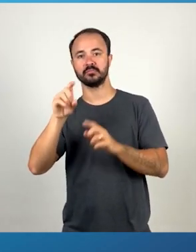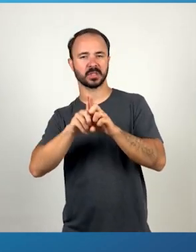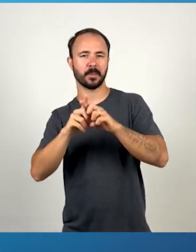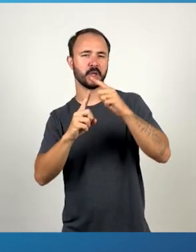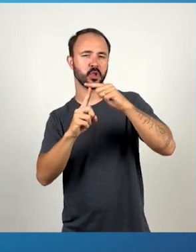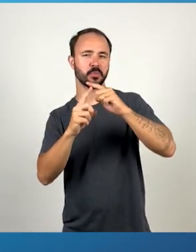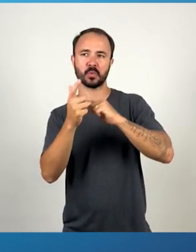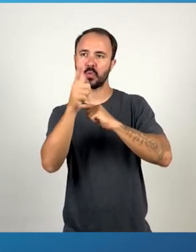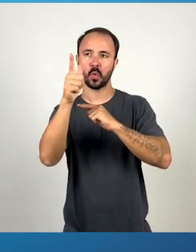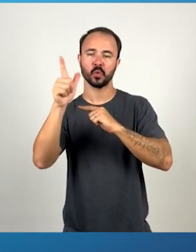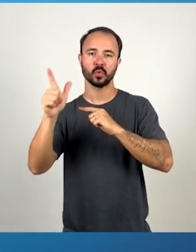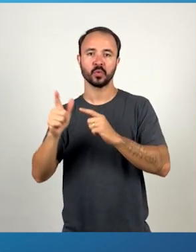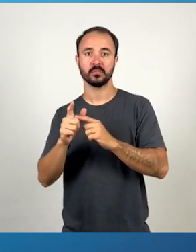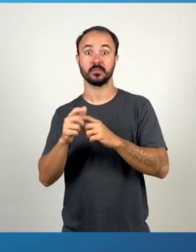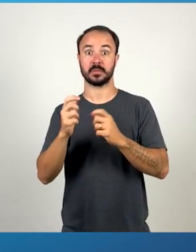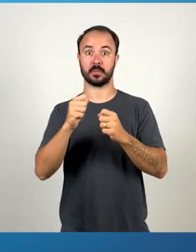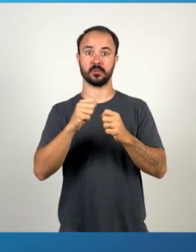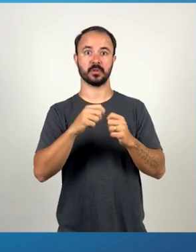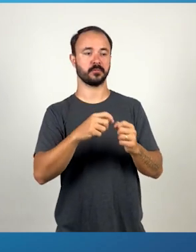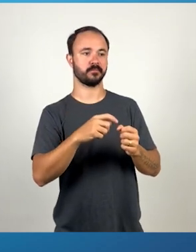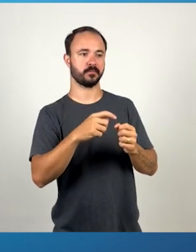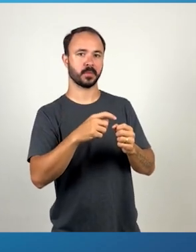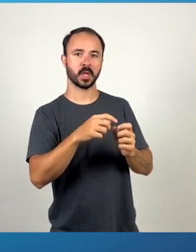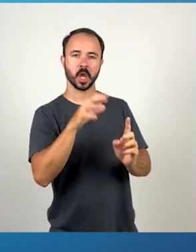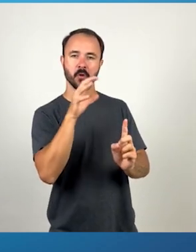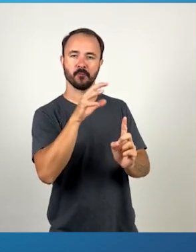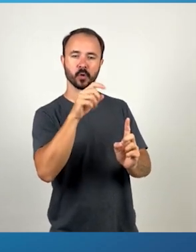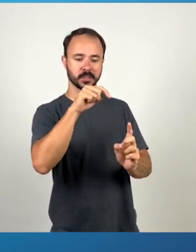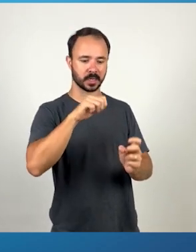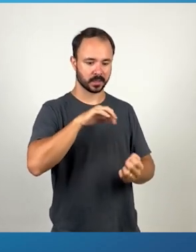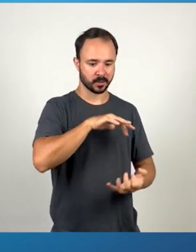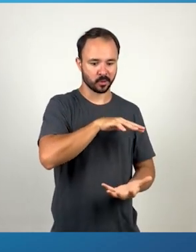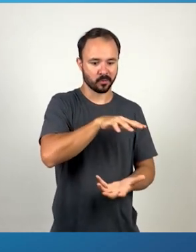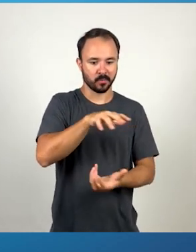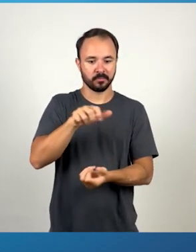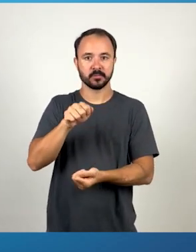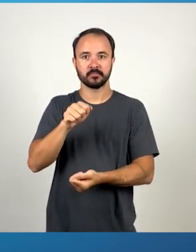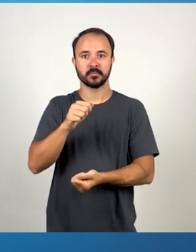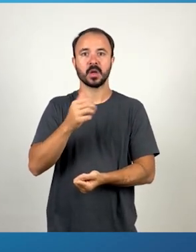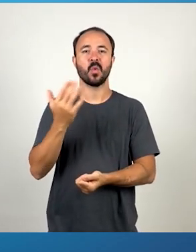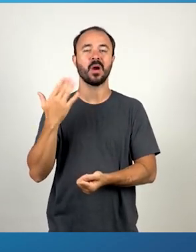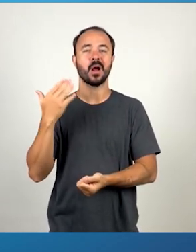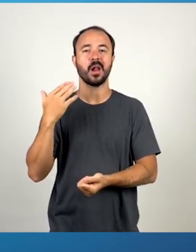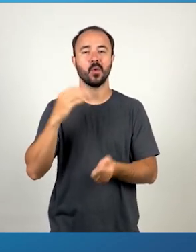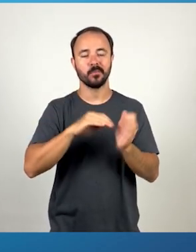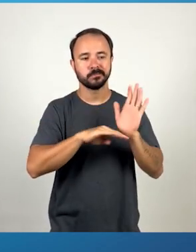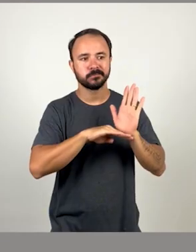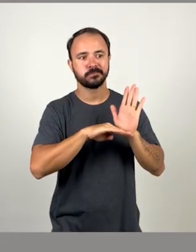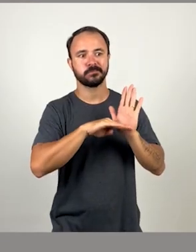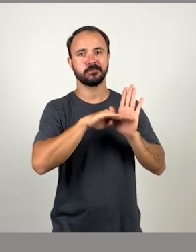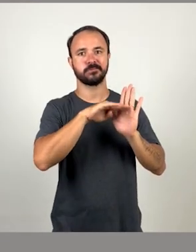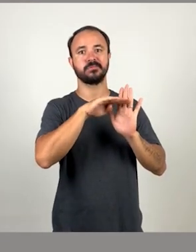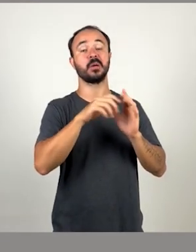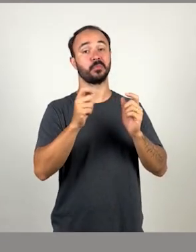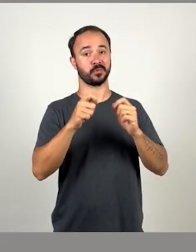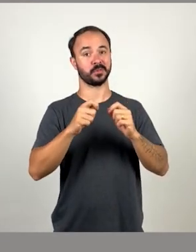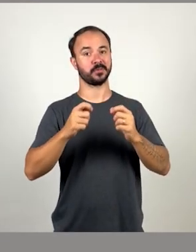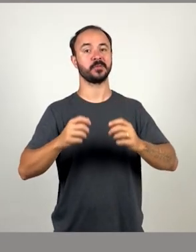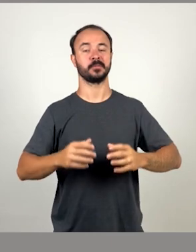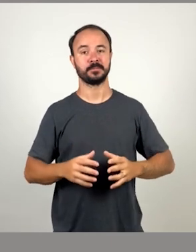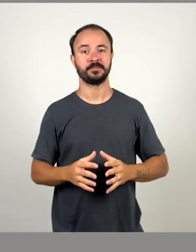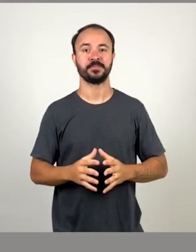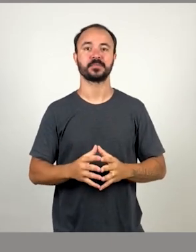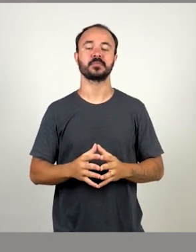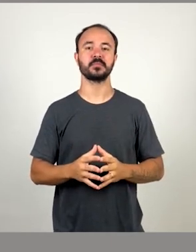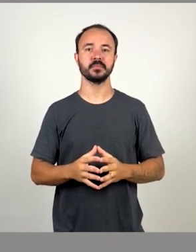acarretam mudanças climáticas. A modificação do fluxo do rio, provável assoreamento, destruição de